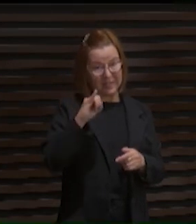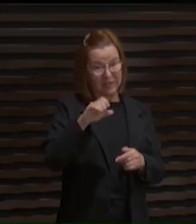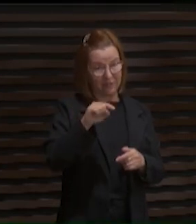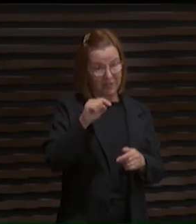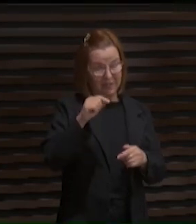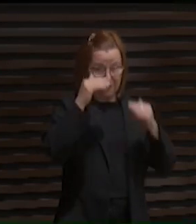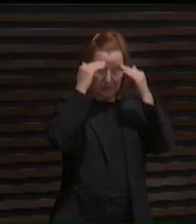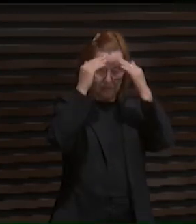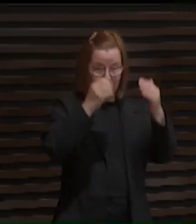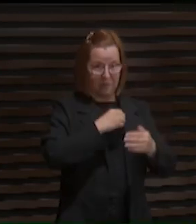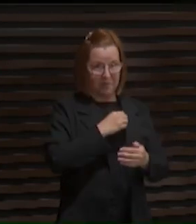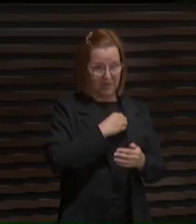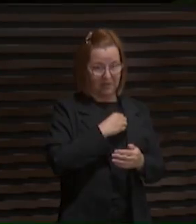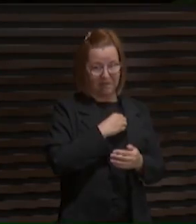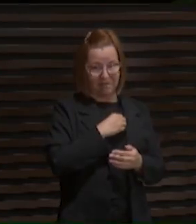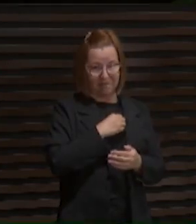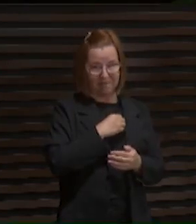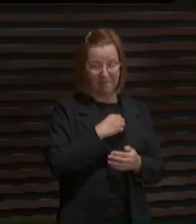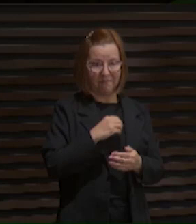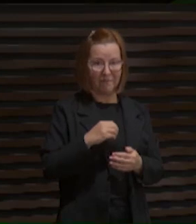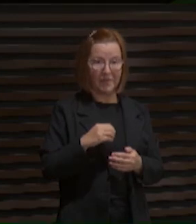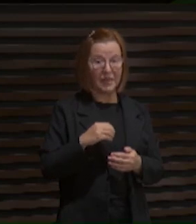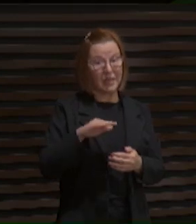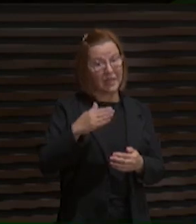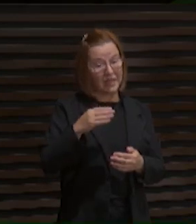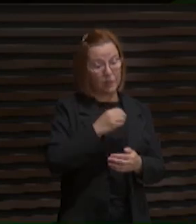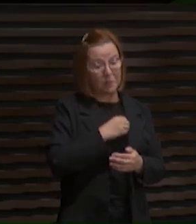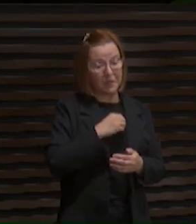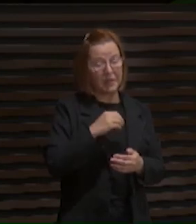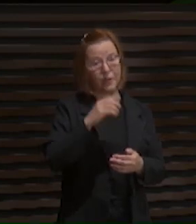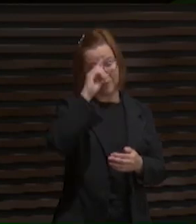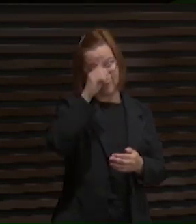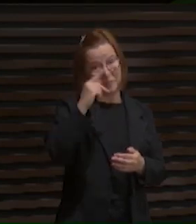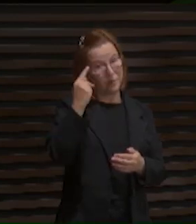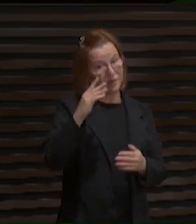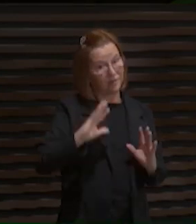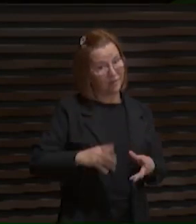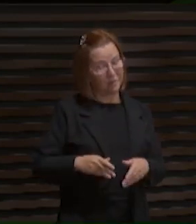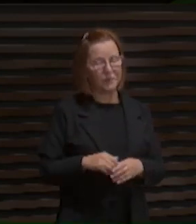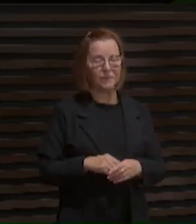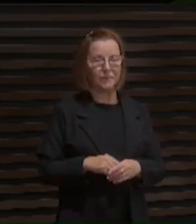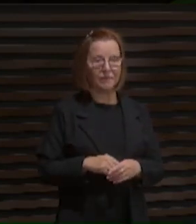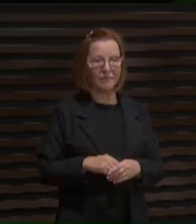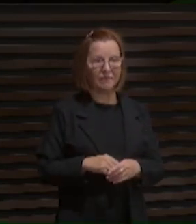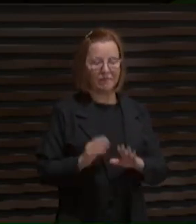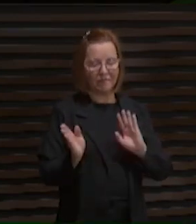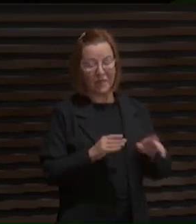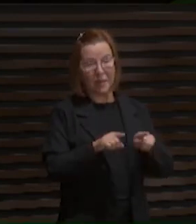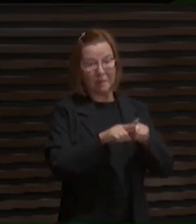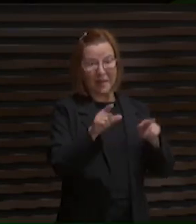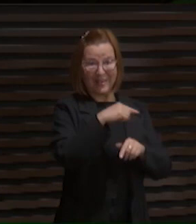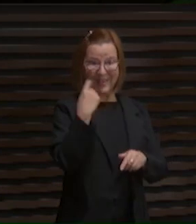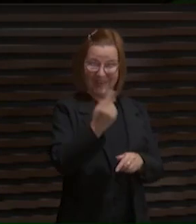fazendo com que vocês obedeçam às suas paixões. Voltando para o boletim, meus irmãos. Nós, porém, temos uma